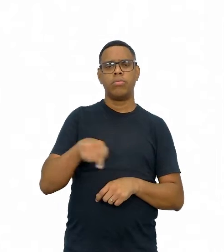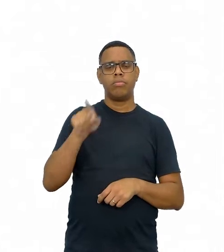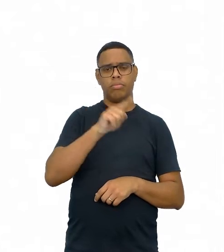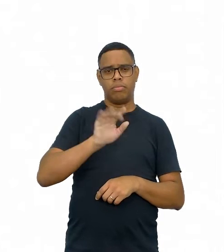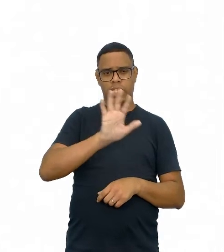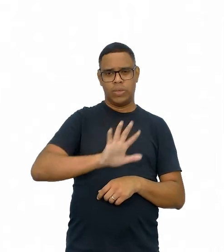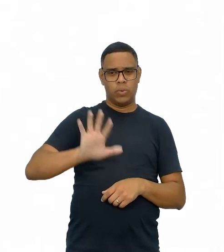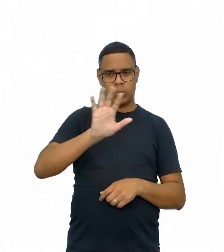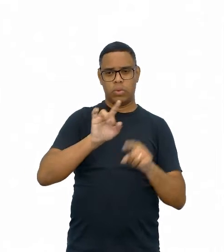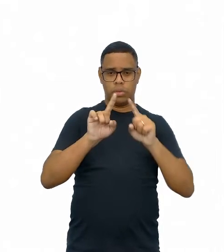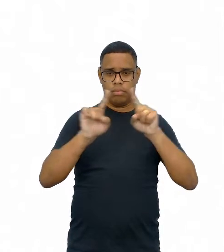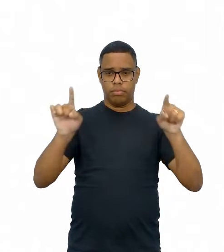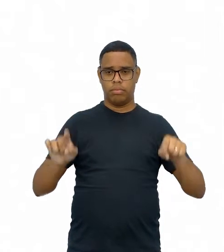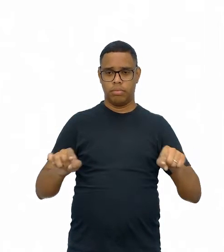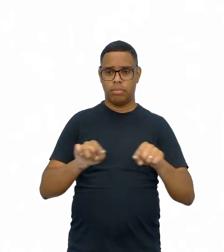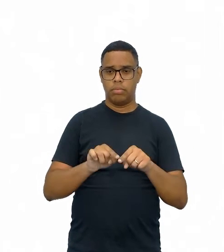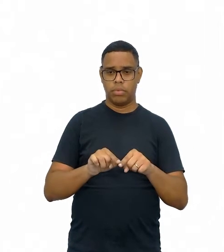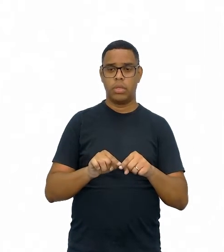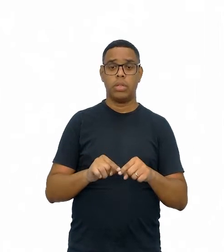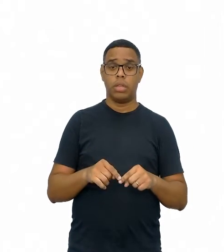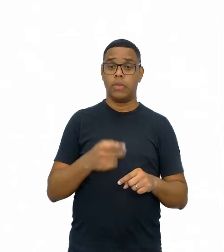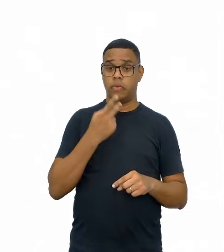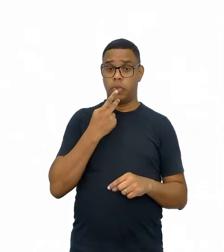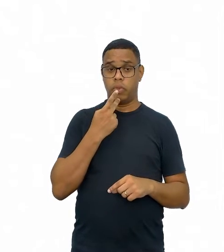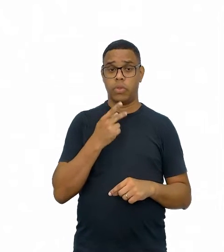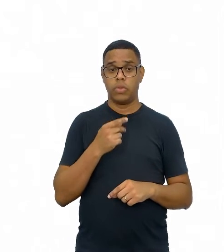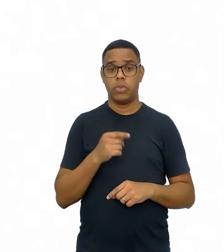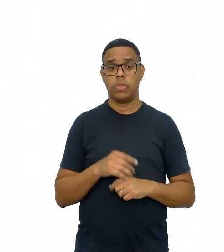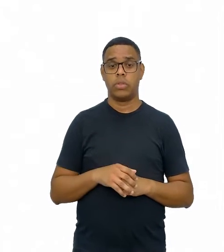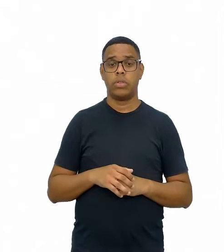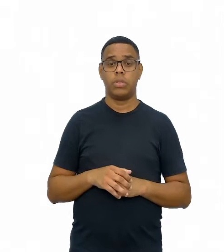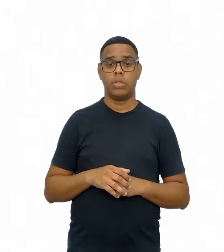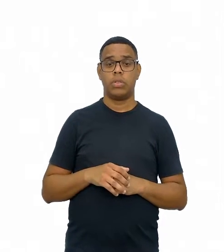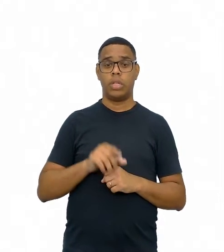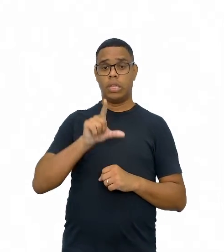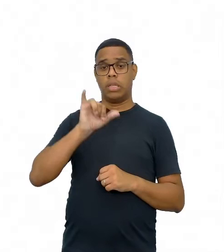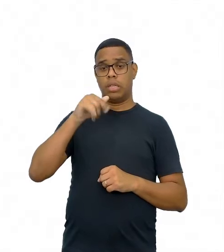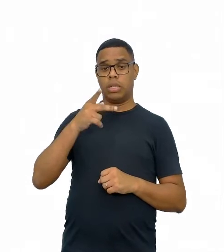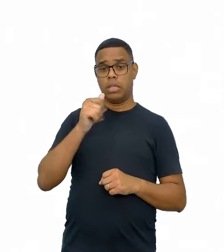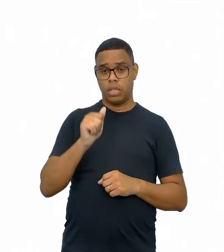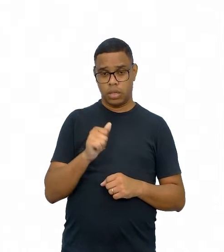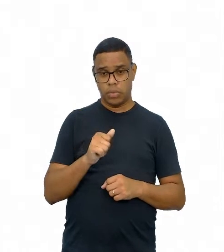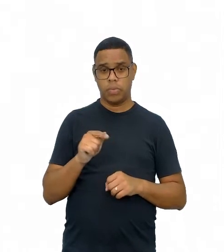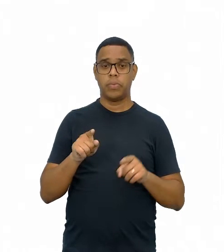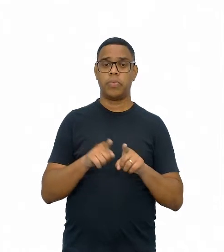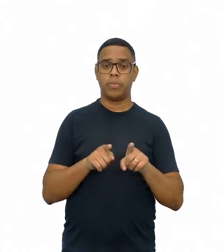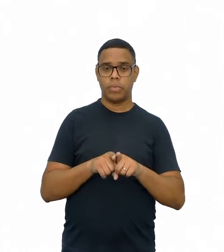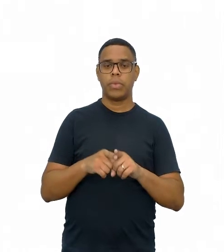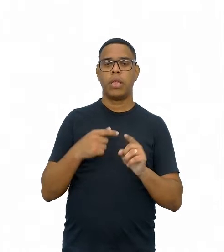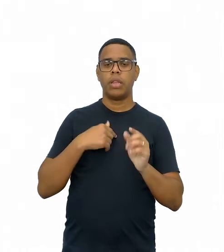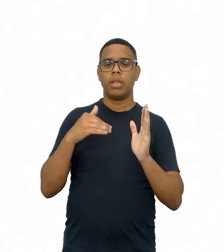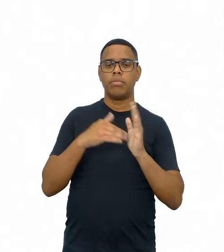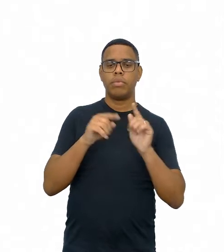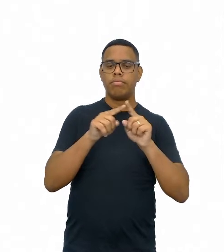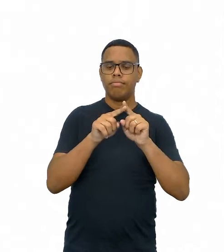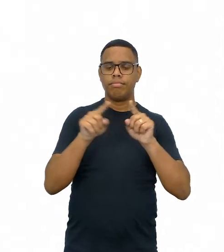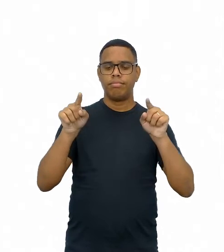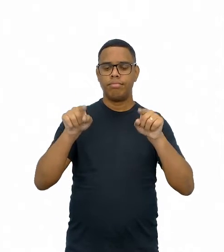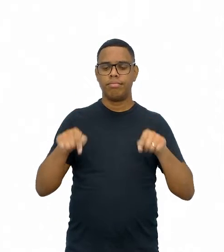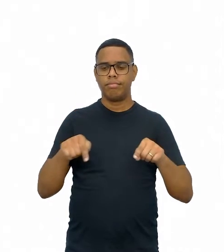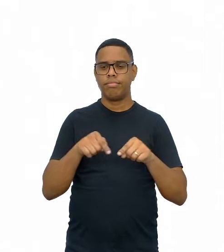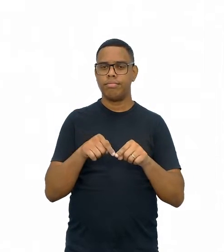no enunciado, nós percebemos que são citadas as palavras linha e delimitação, que já